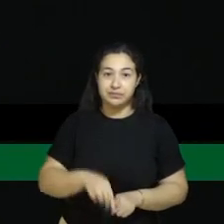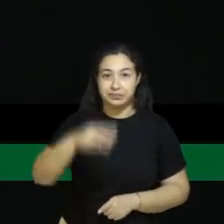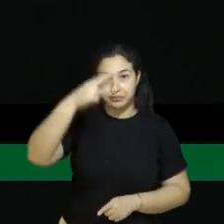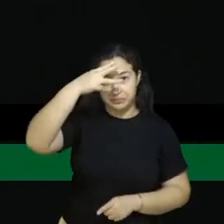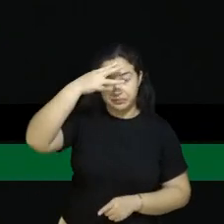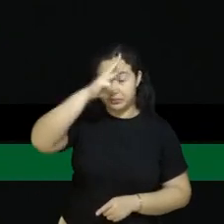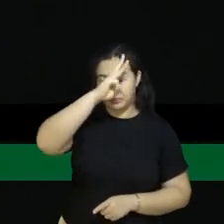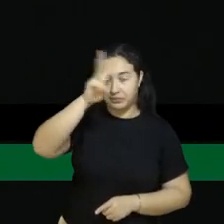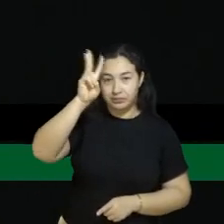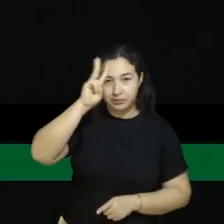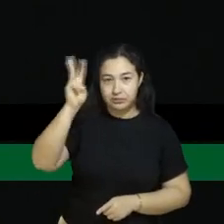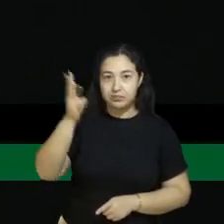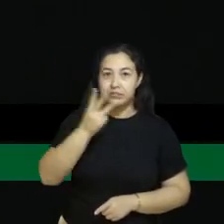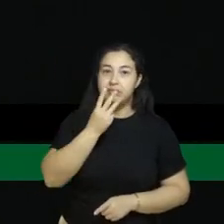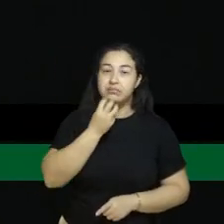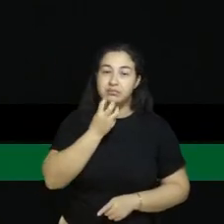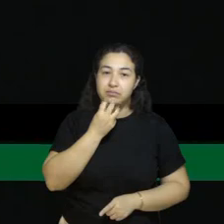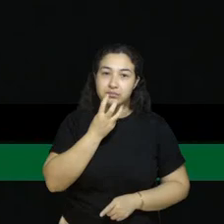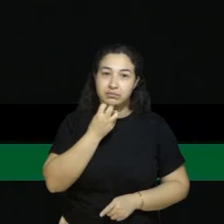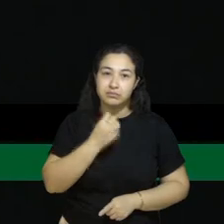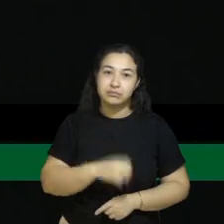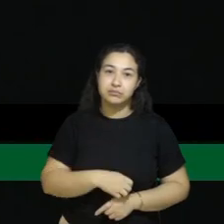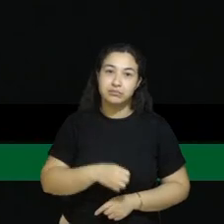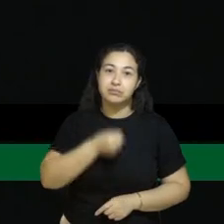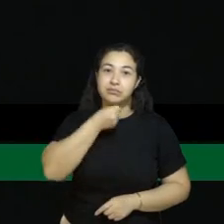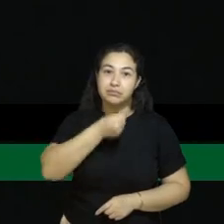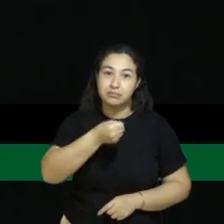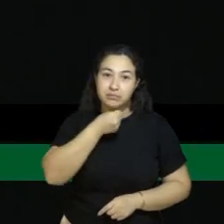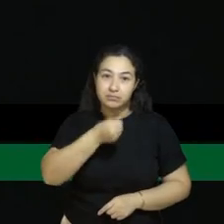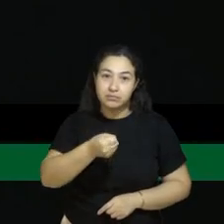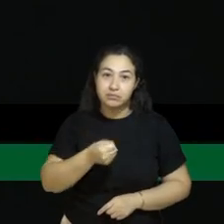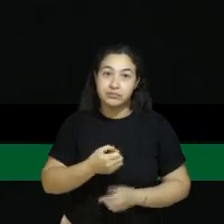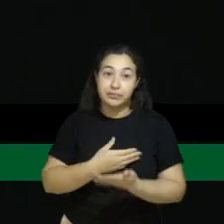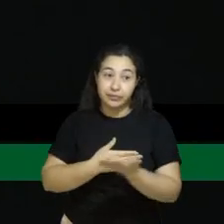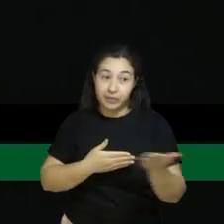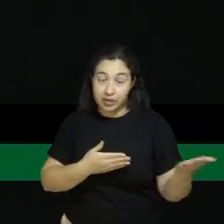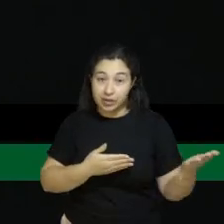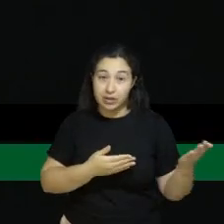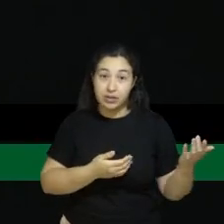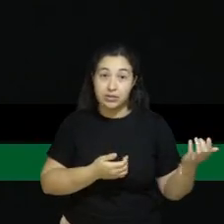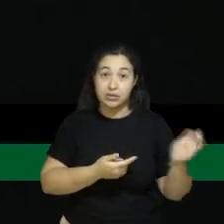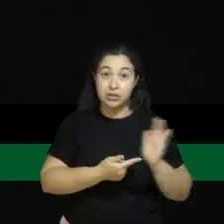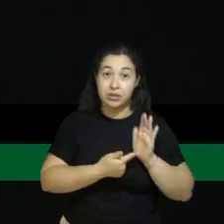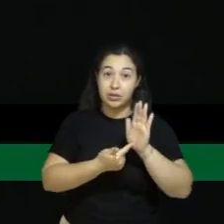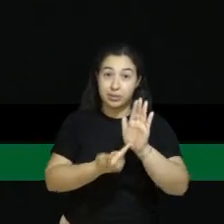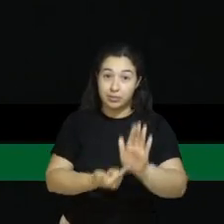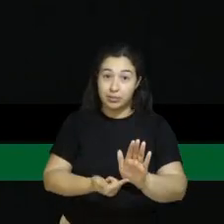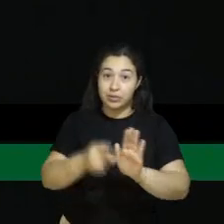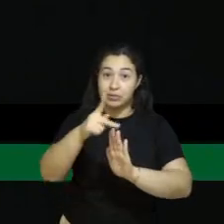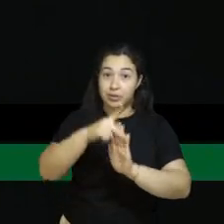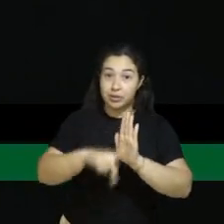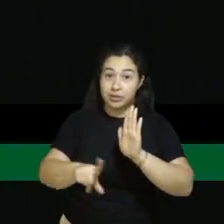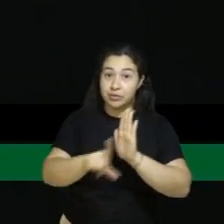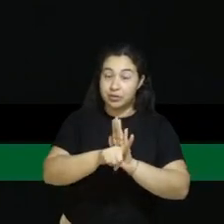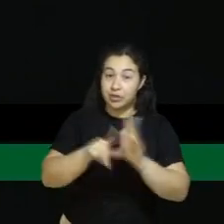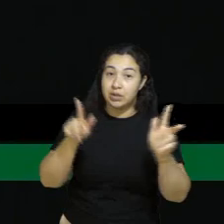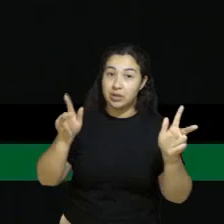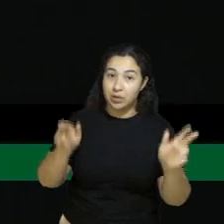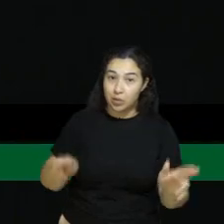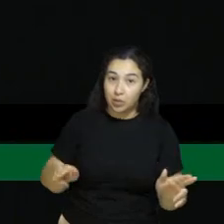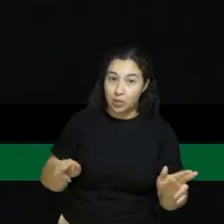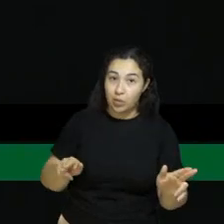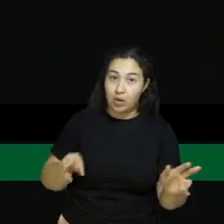o deputado Marquito, Sérgio Guimarães, que também apresentaram projetos e leis semelhantes, que todos